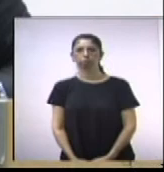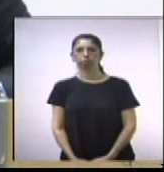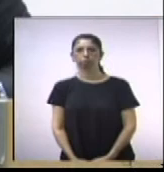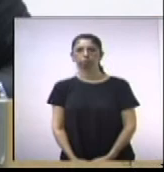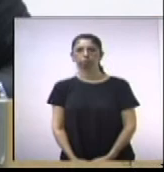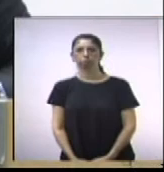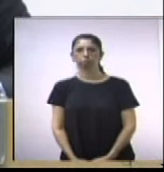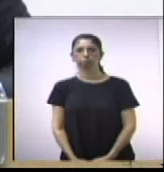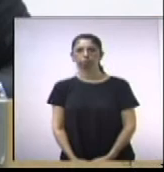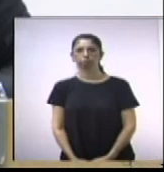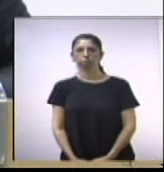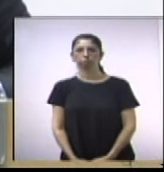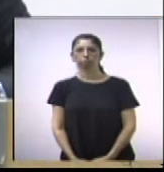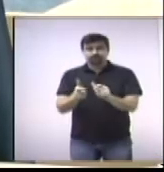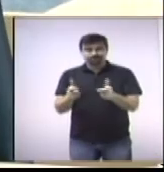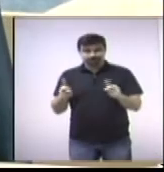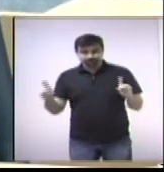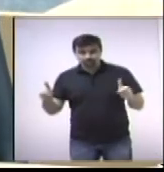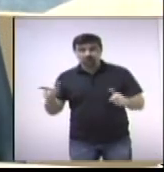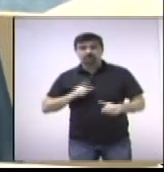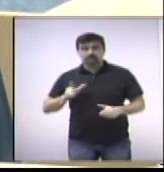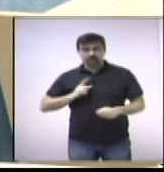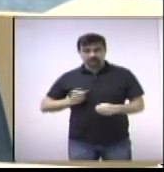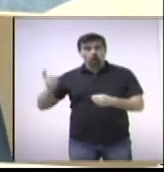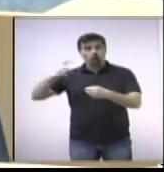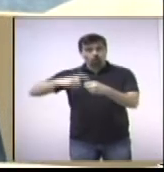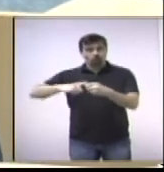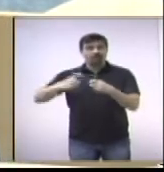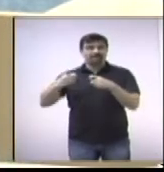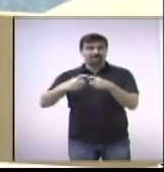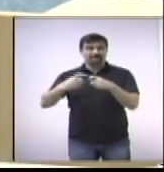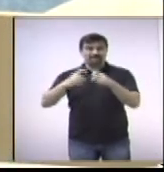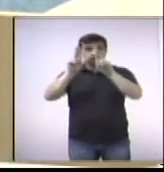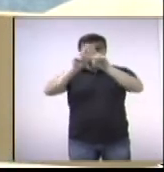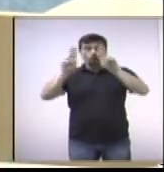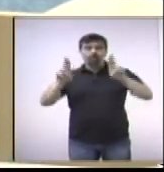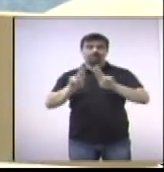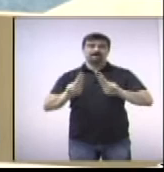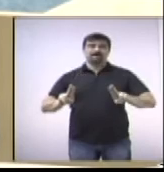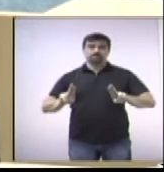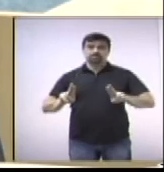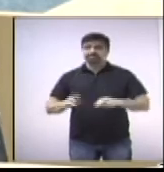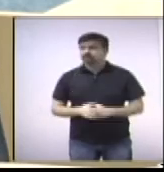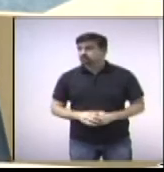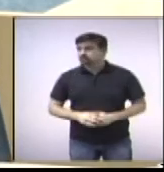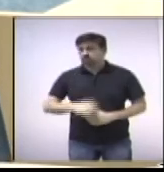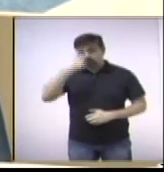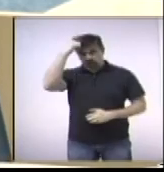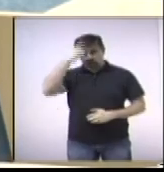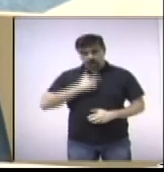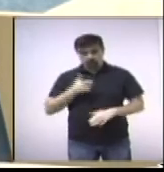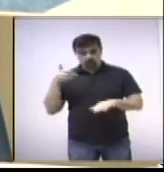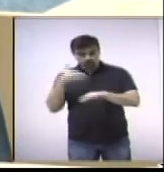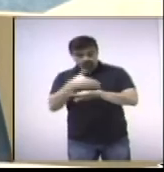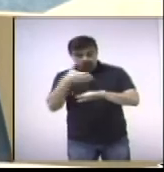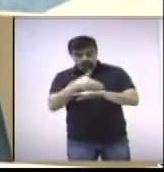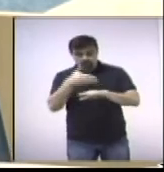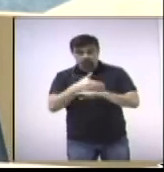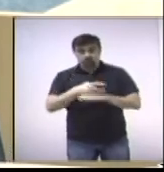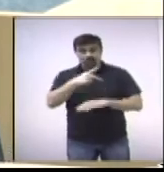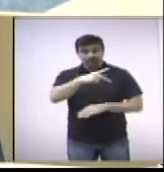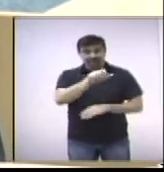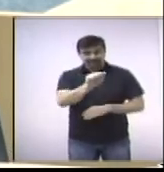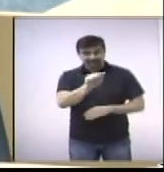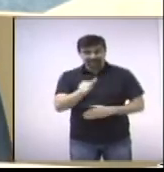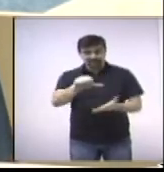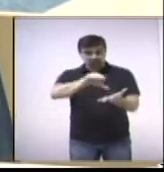munícipes, em sua grande maioria, possuem convênio com a Unimed. Eu estive no pronto-socorro na semana